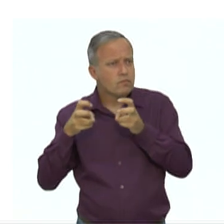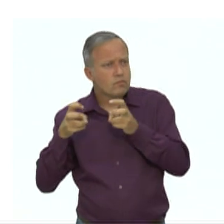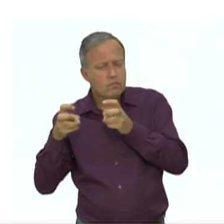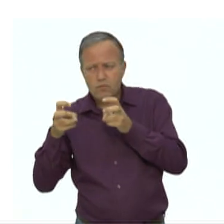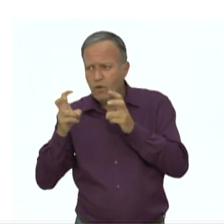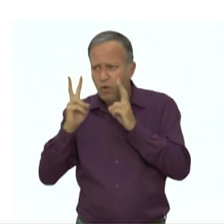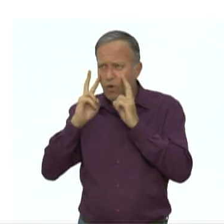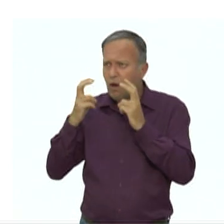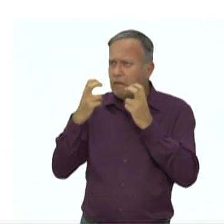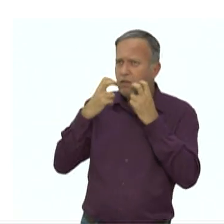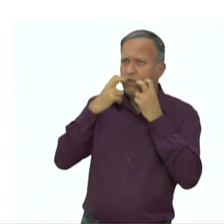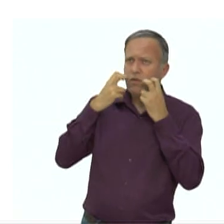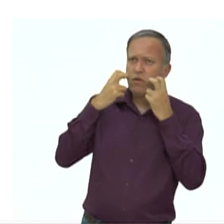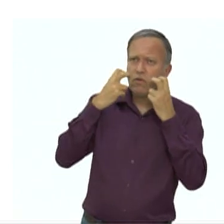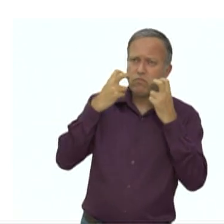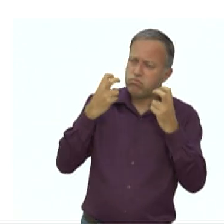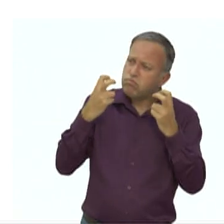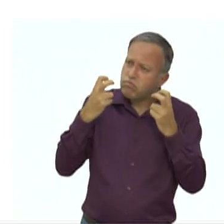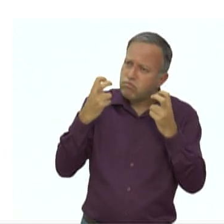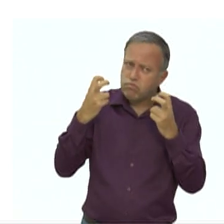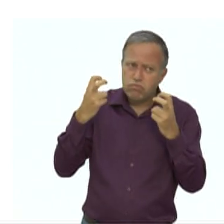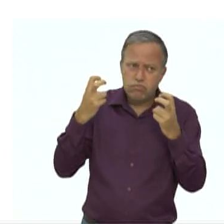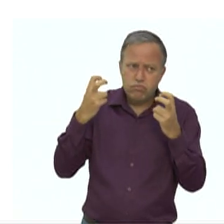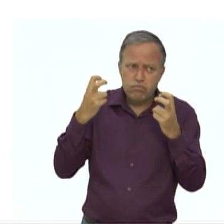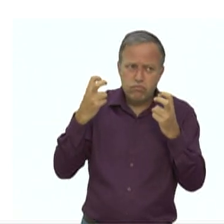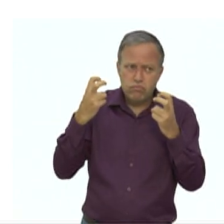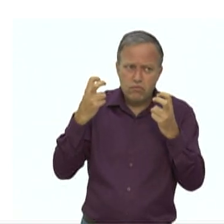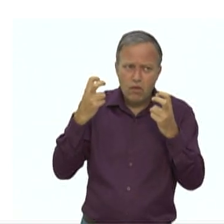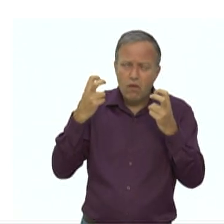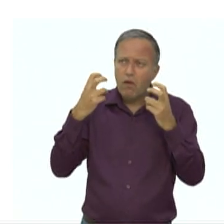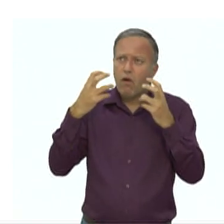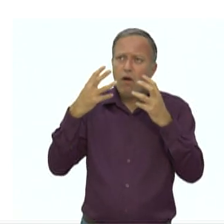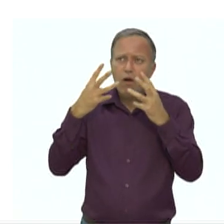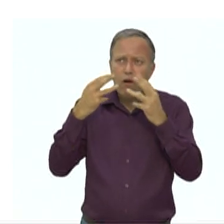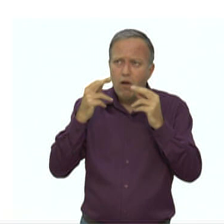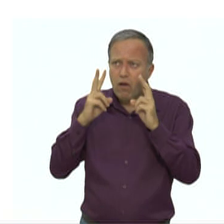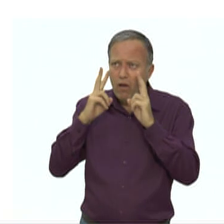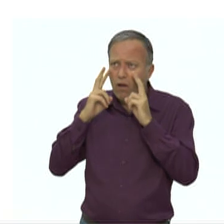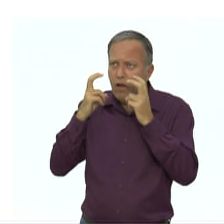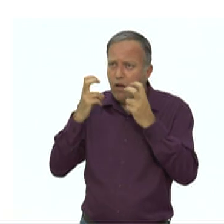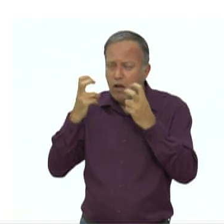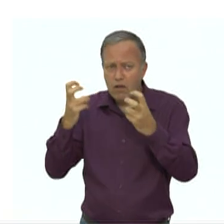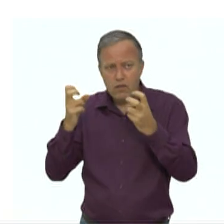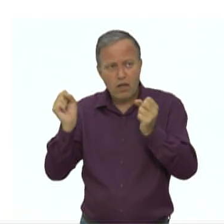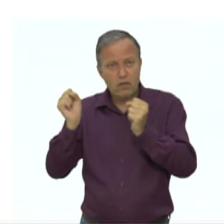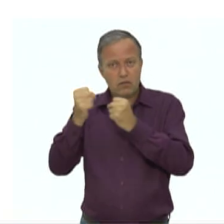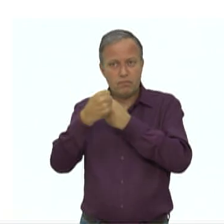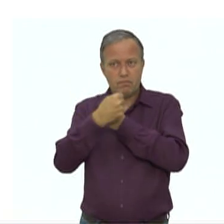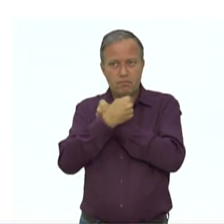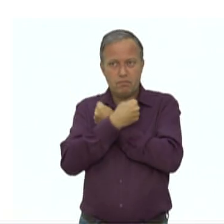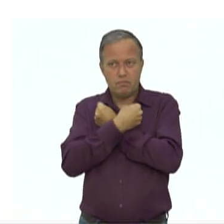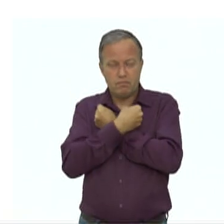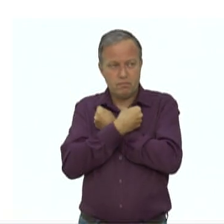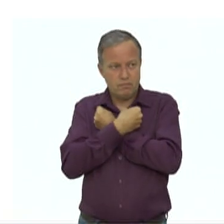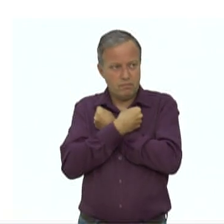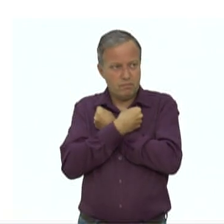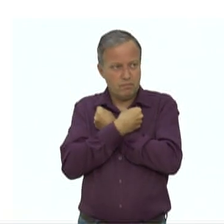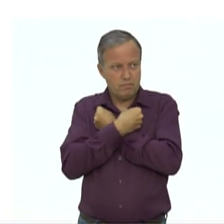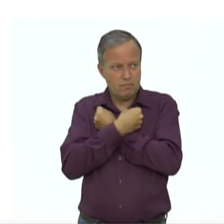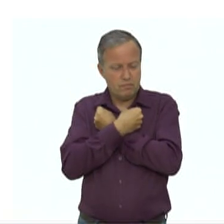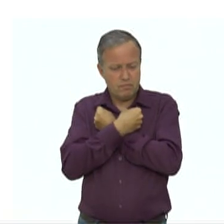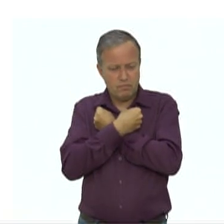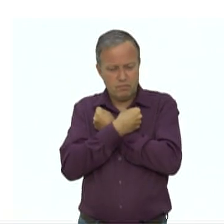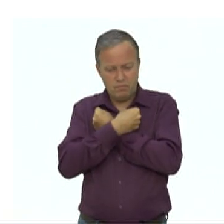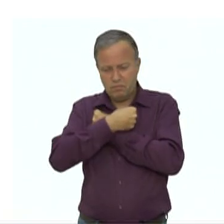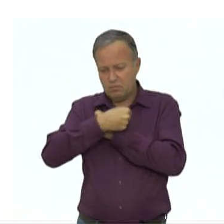pobretón, e o esudo, que passa todo el tiempo abrazado a una caja, a una gran